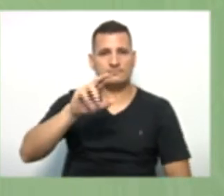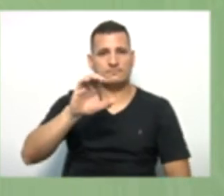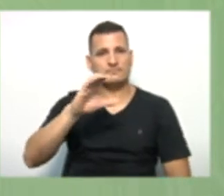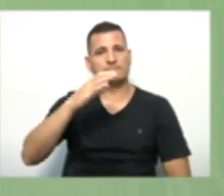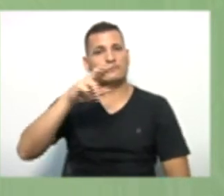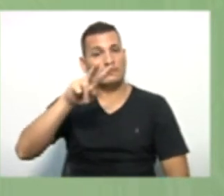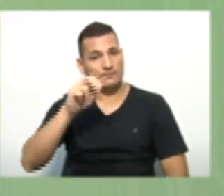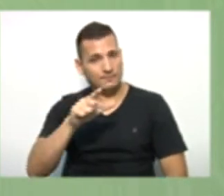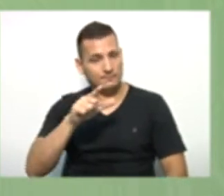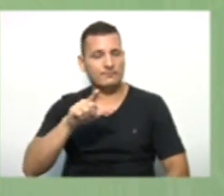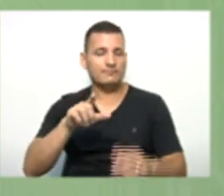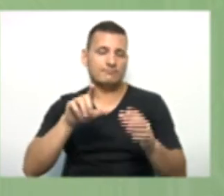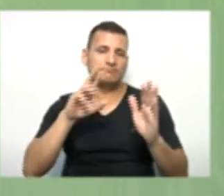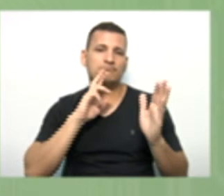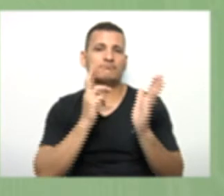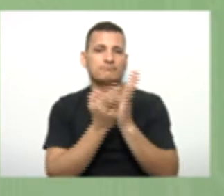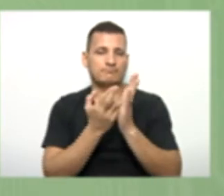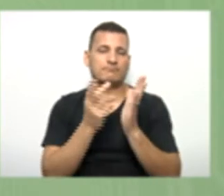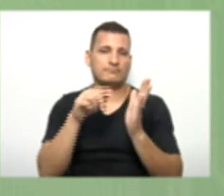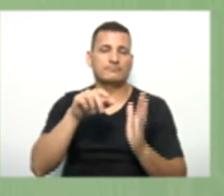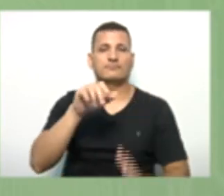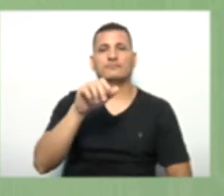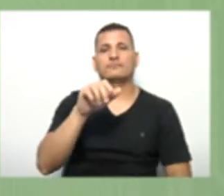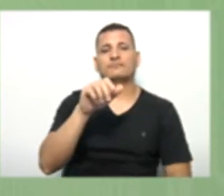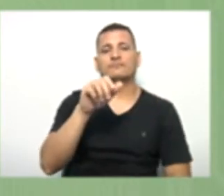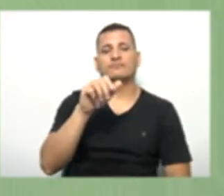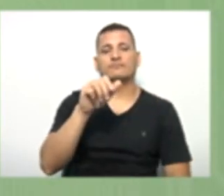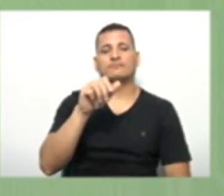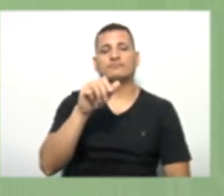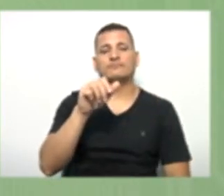também é um ativo. Muito bem, é um bem, né?